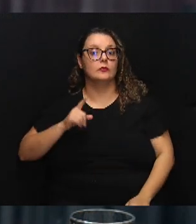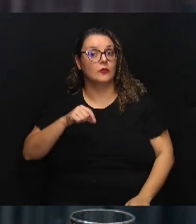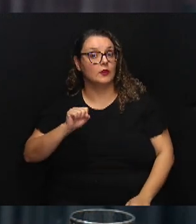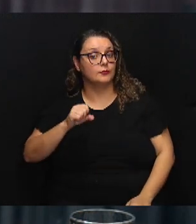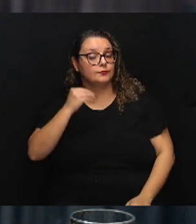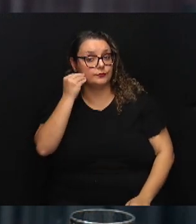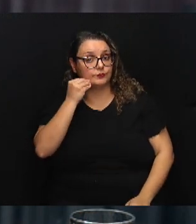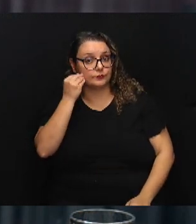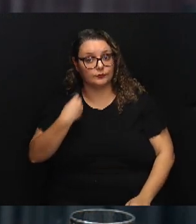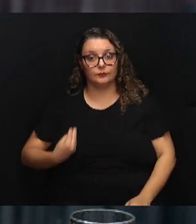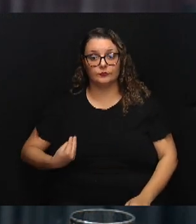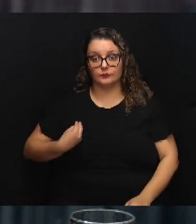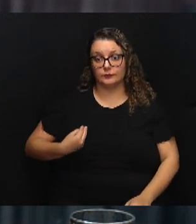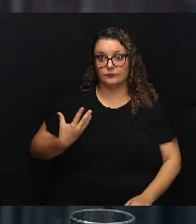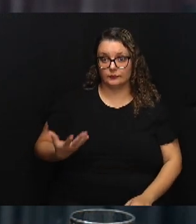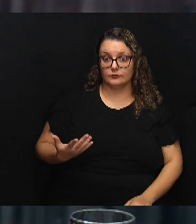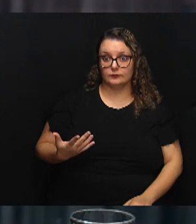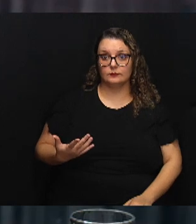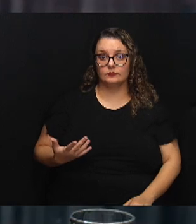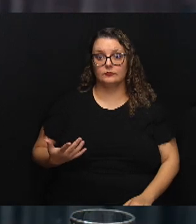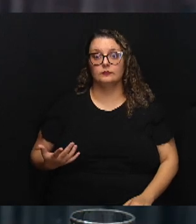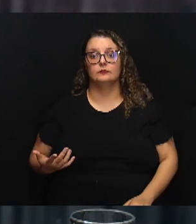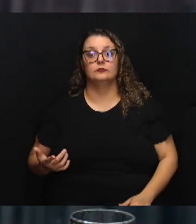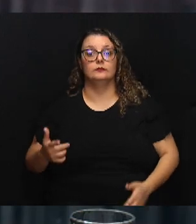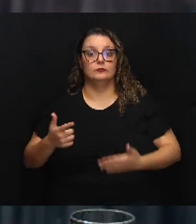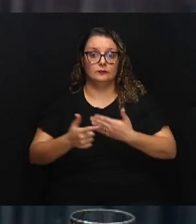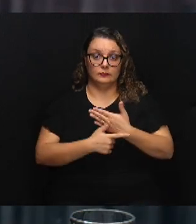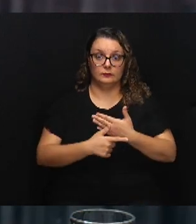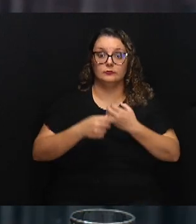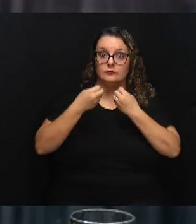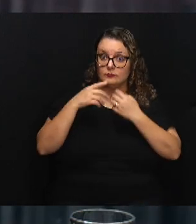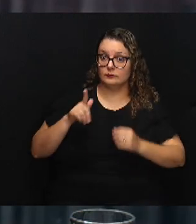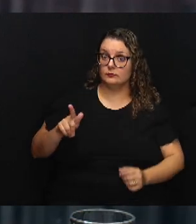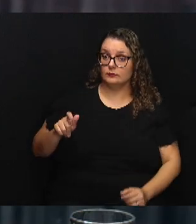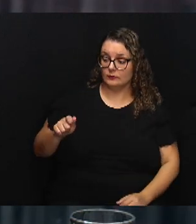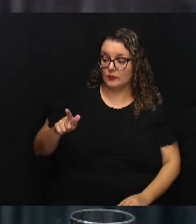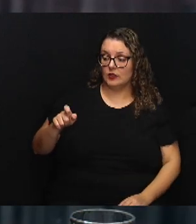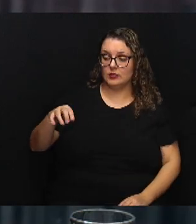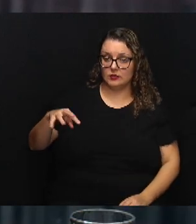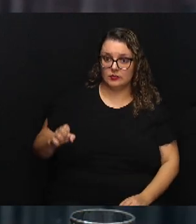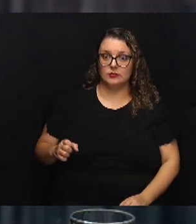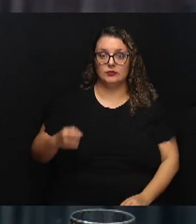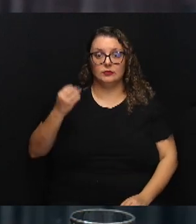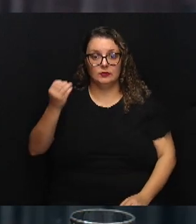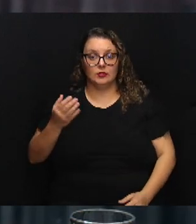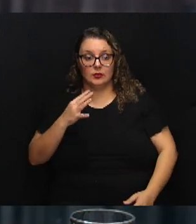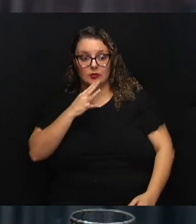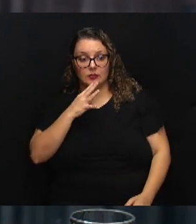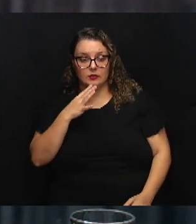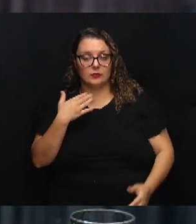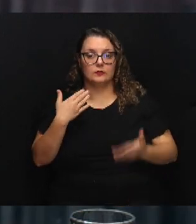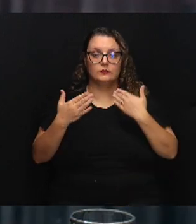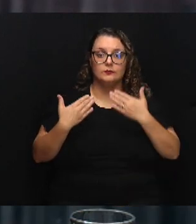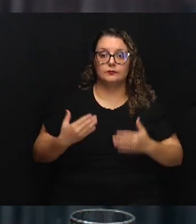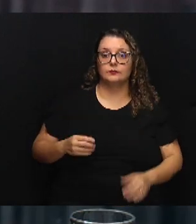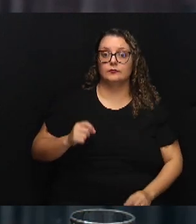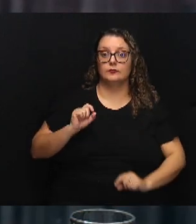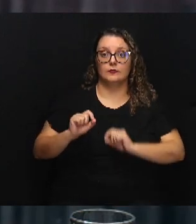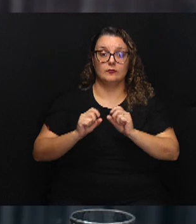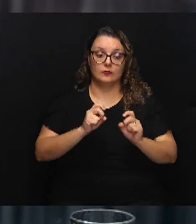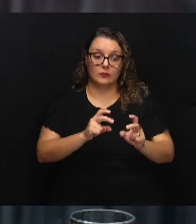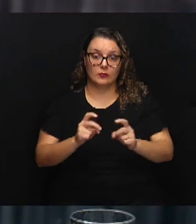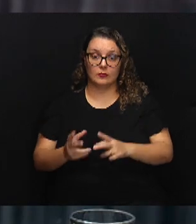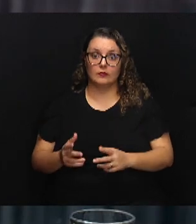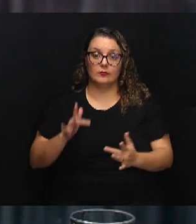vive. Então, um papel bom de um agente de viagem é conhecer muito com quem você conversa, né? Com quem você está vendendo, com quem você